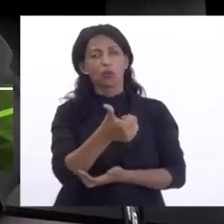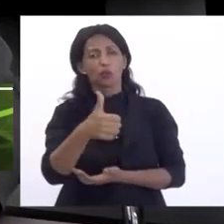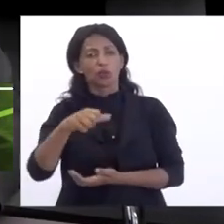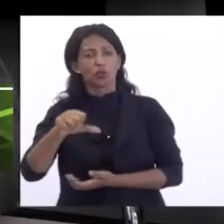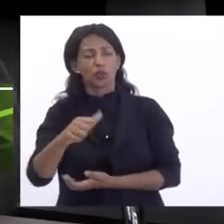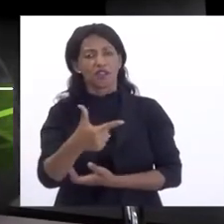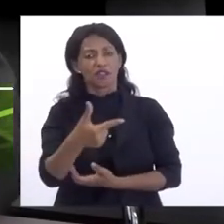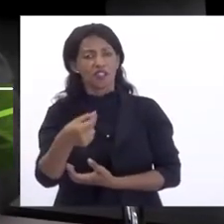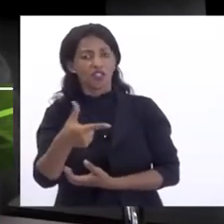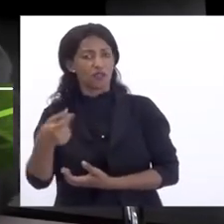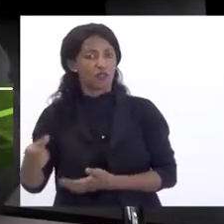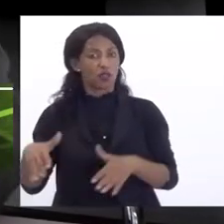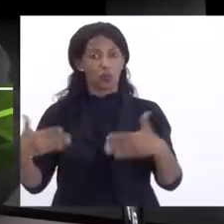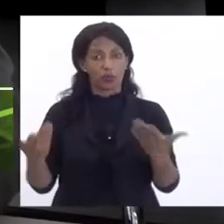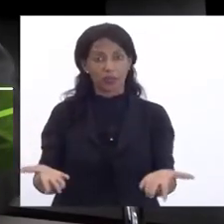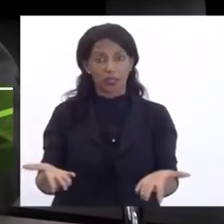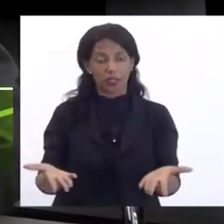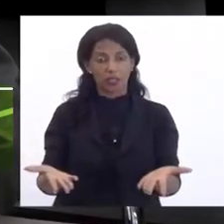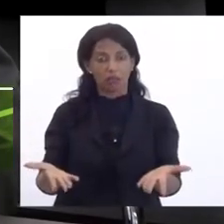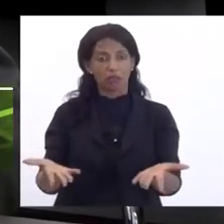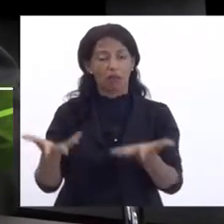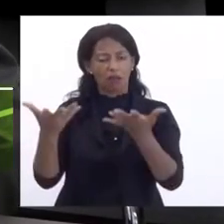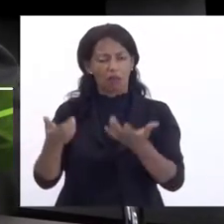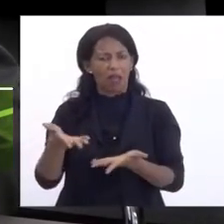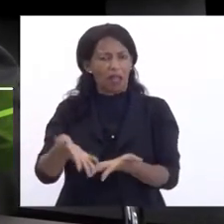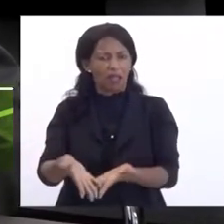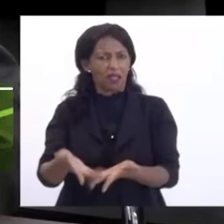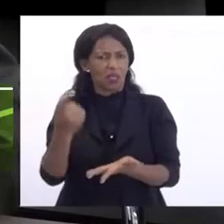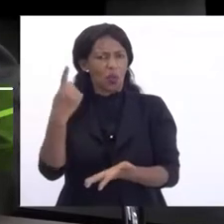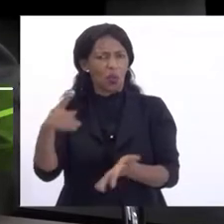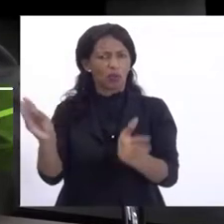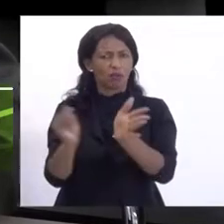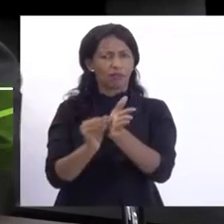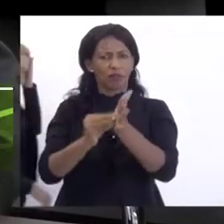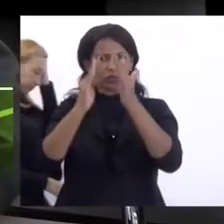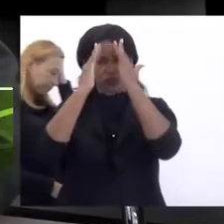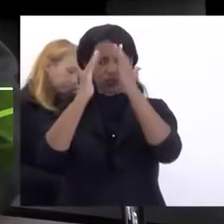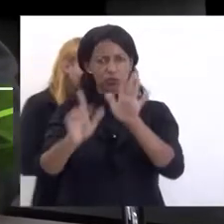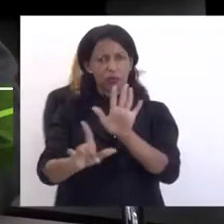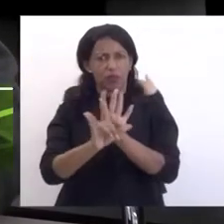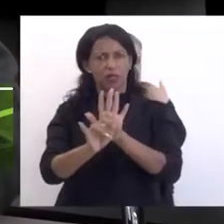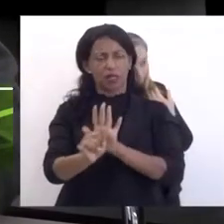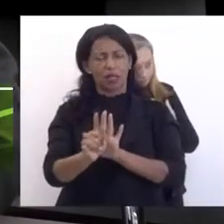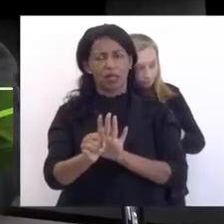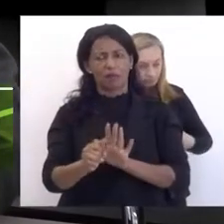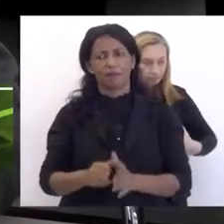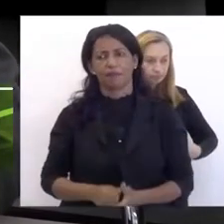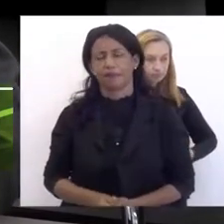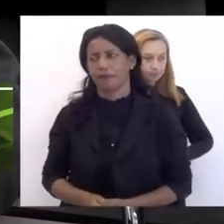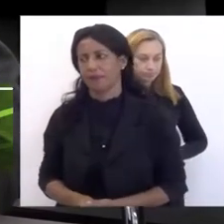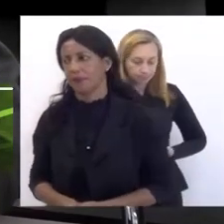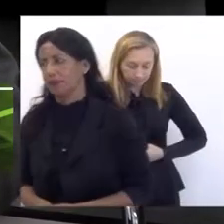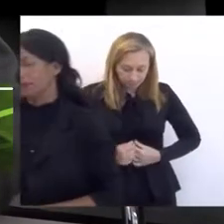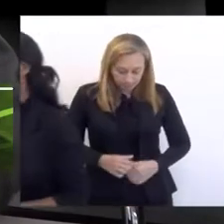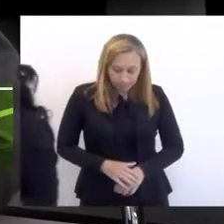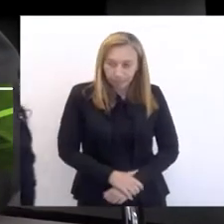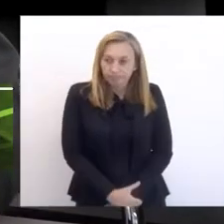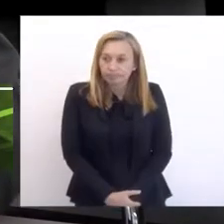e em 2020. Ou seja, considero aqui outro descumprimento das leis com afetação na gestão das contas